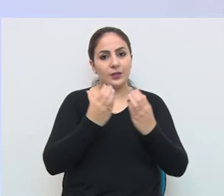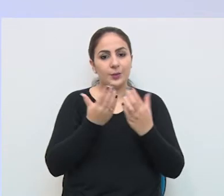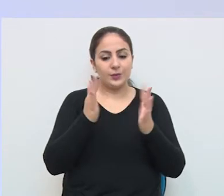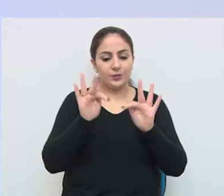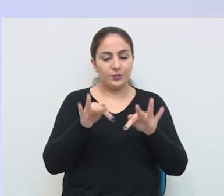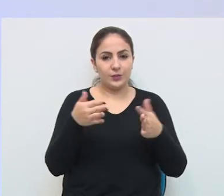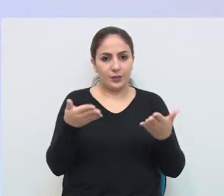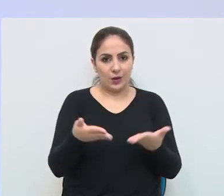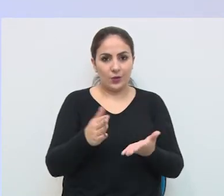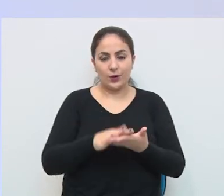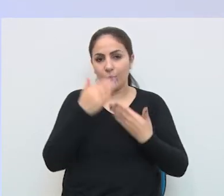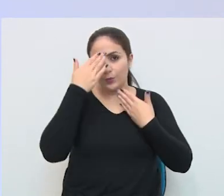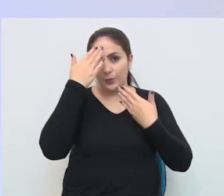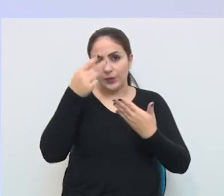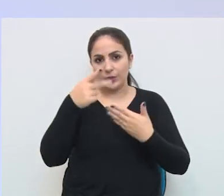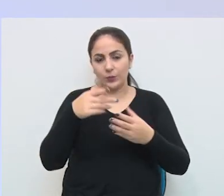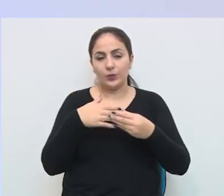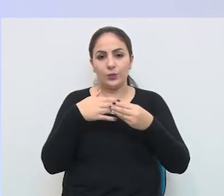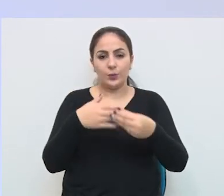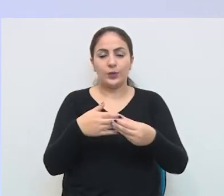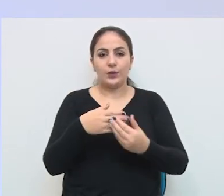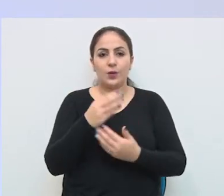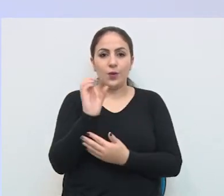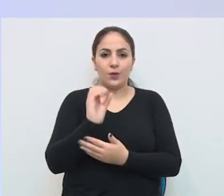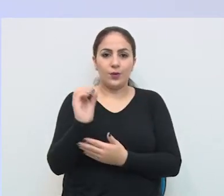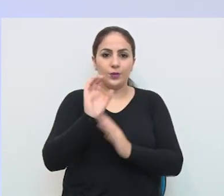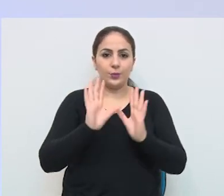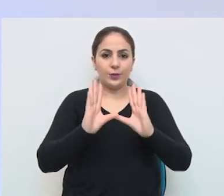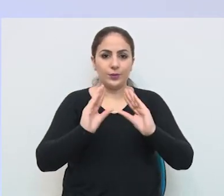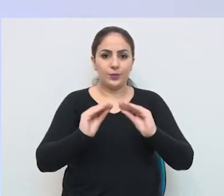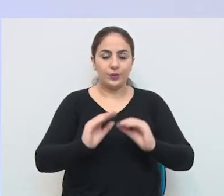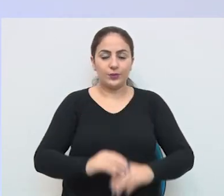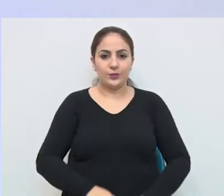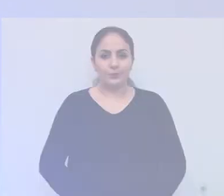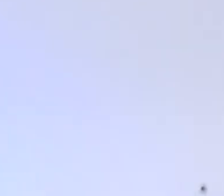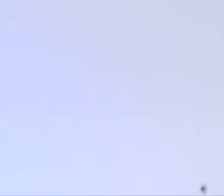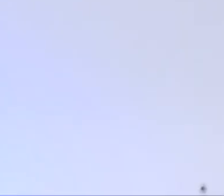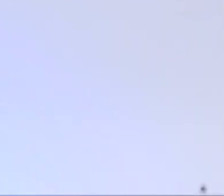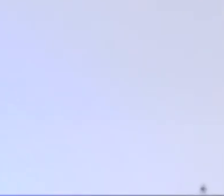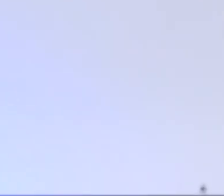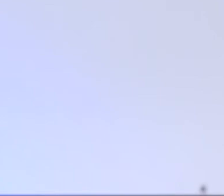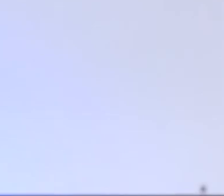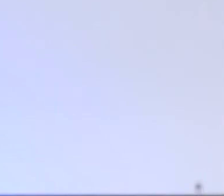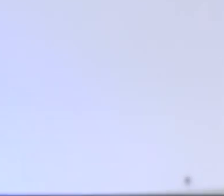Jornal da Câmara termina aqui. Obrigada pela sua companhia e uma ótima noite.